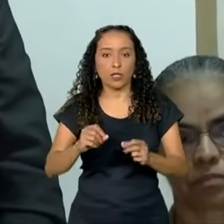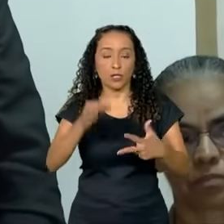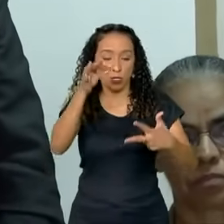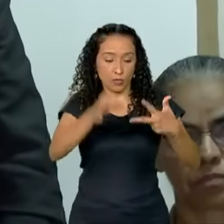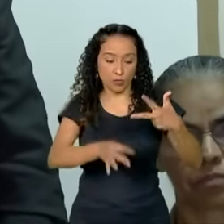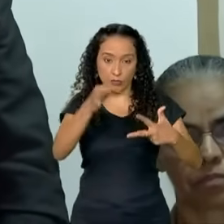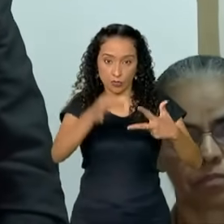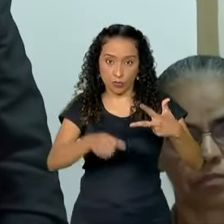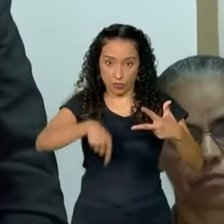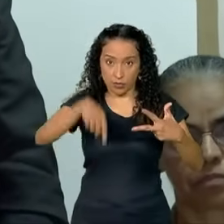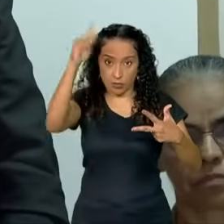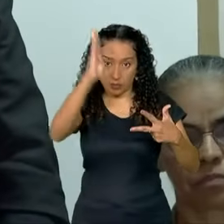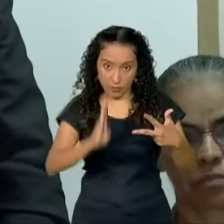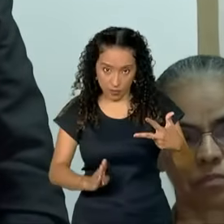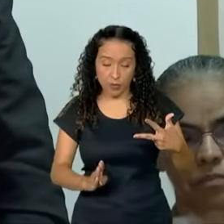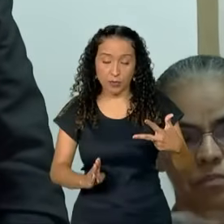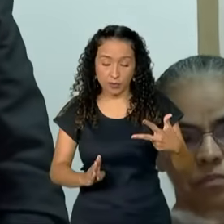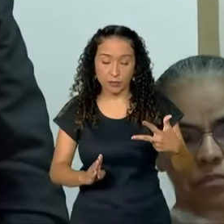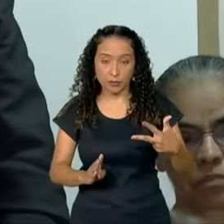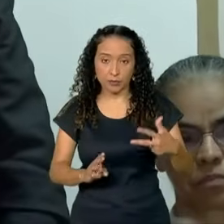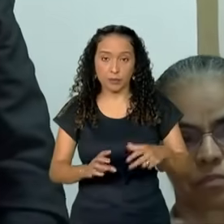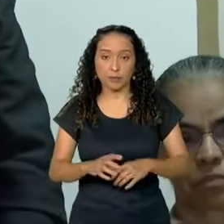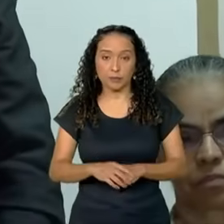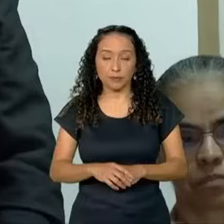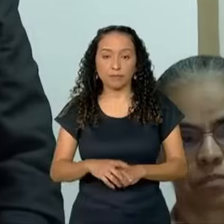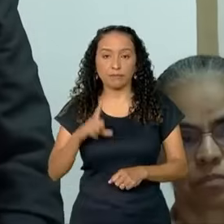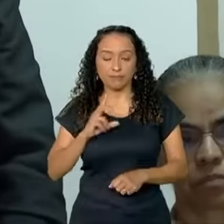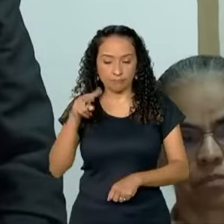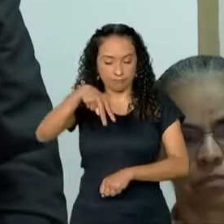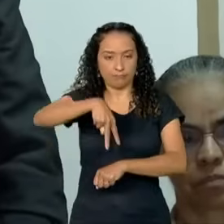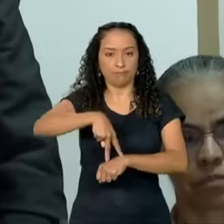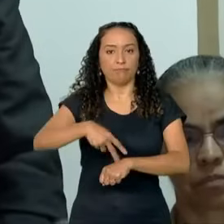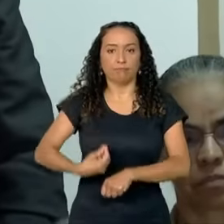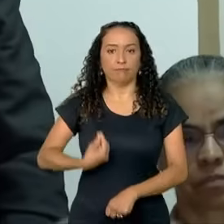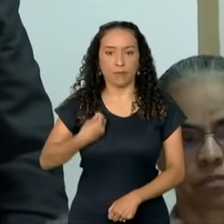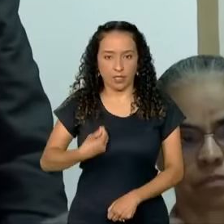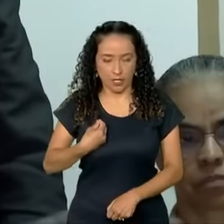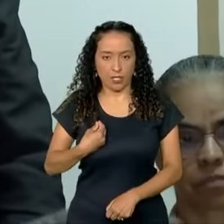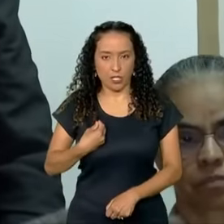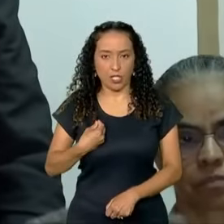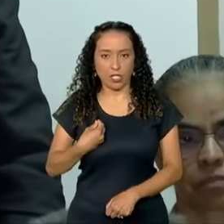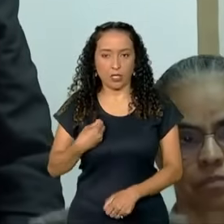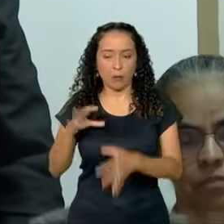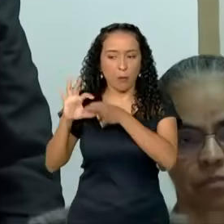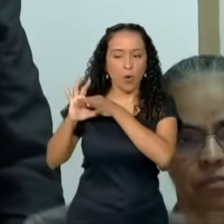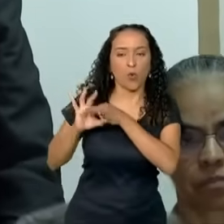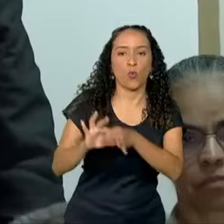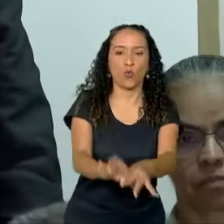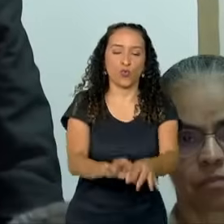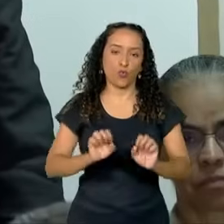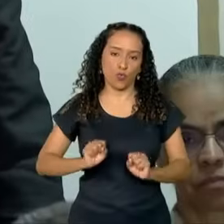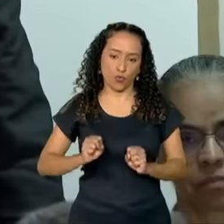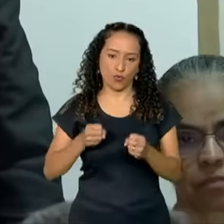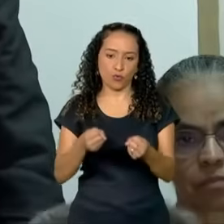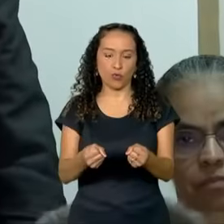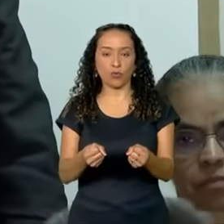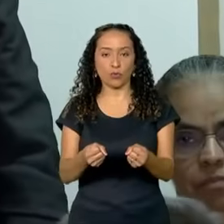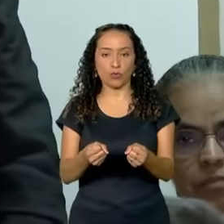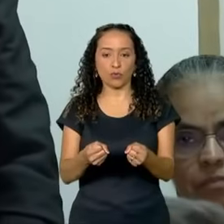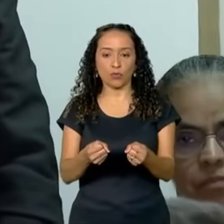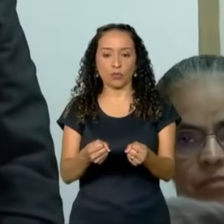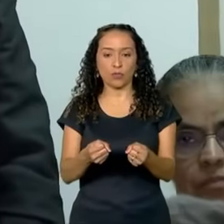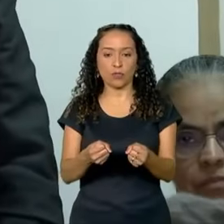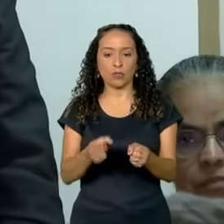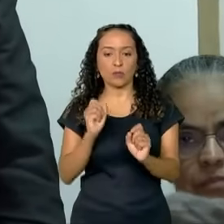Judiciário brasileiro está presente para unir os seus esforços